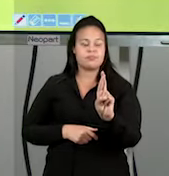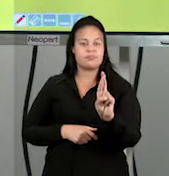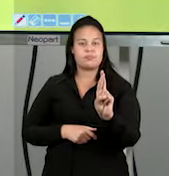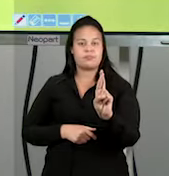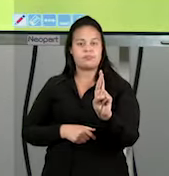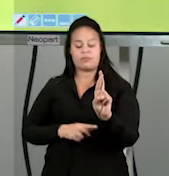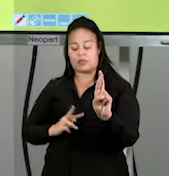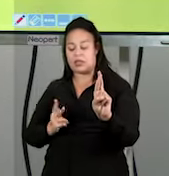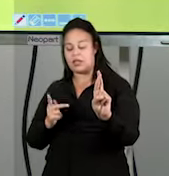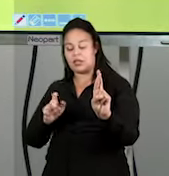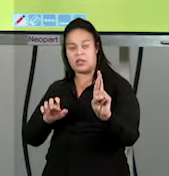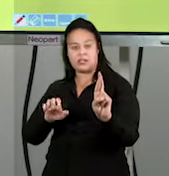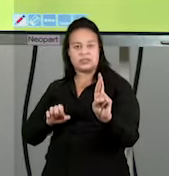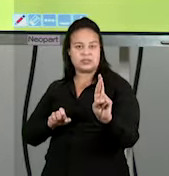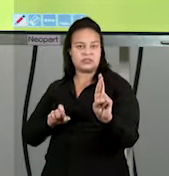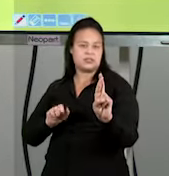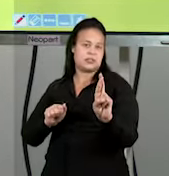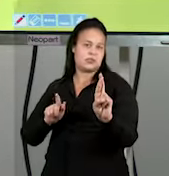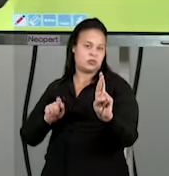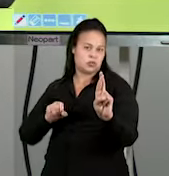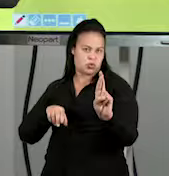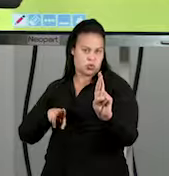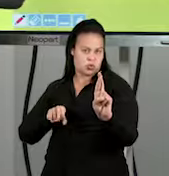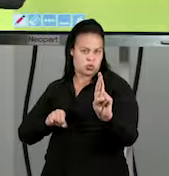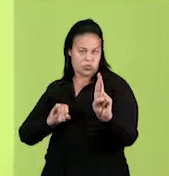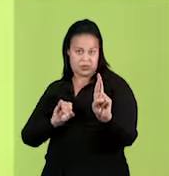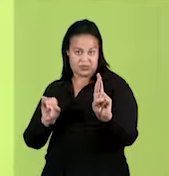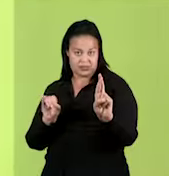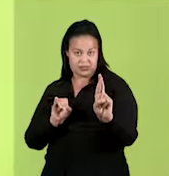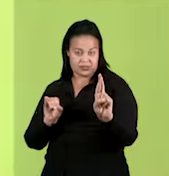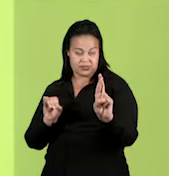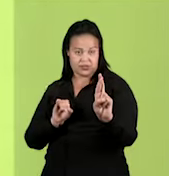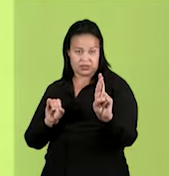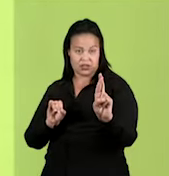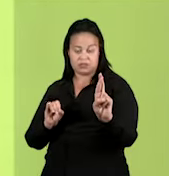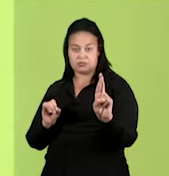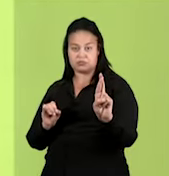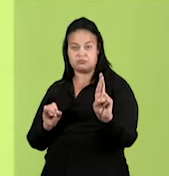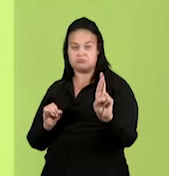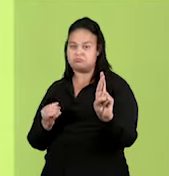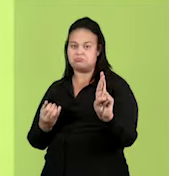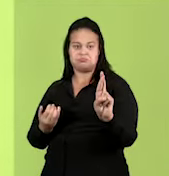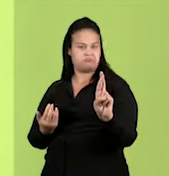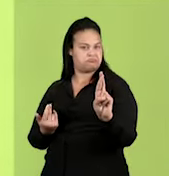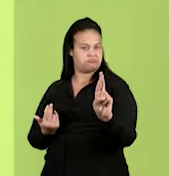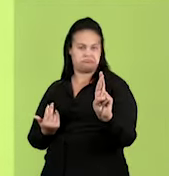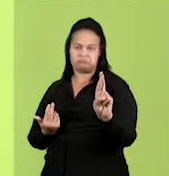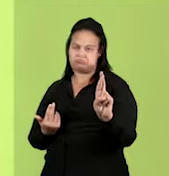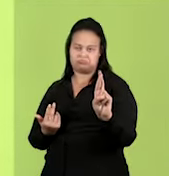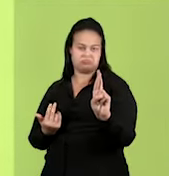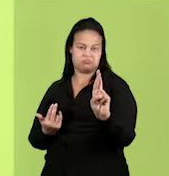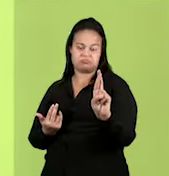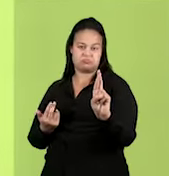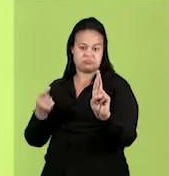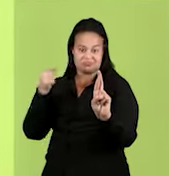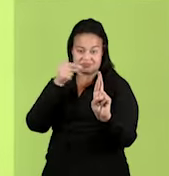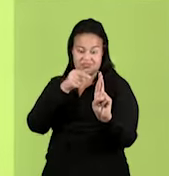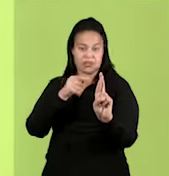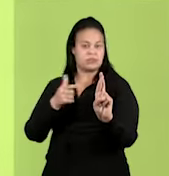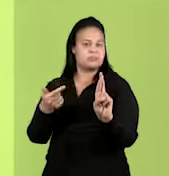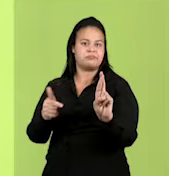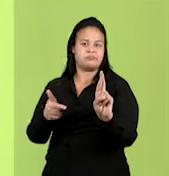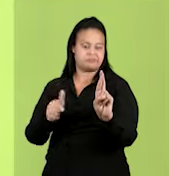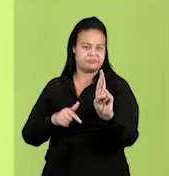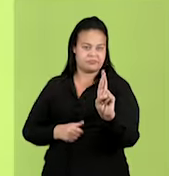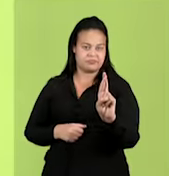hexágono inscrito, o apótema não é a mesma coisa que o raio. Observem